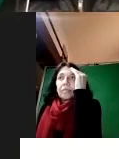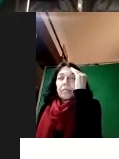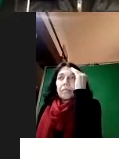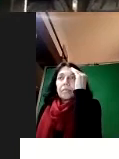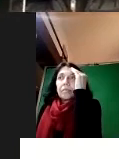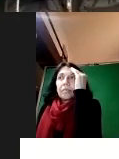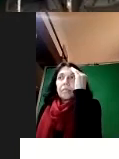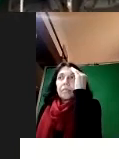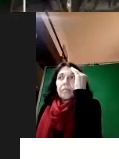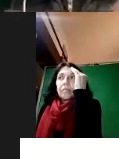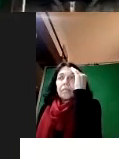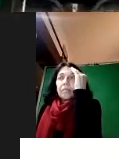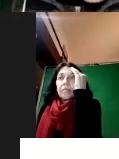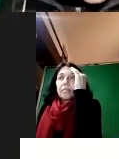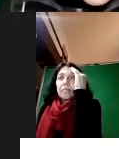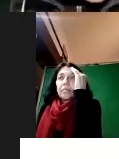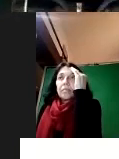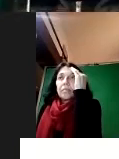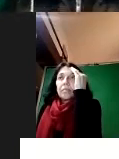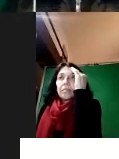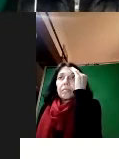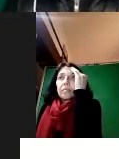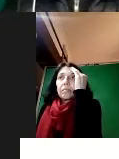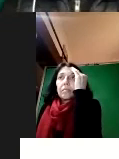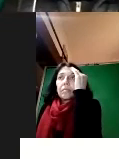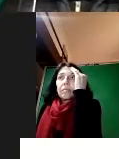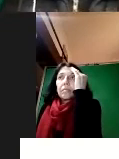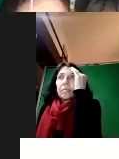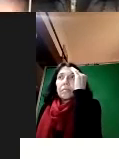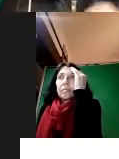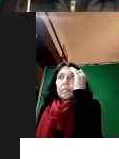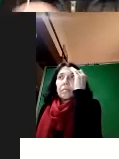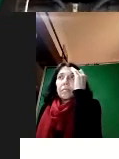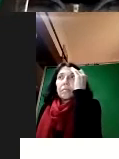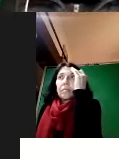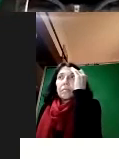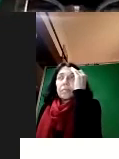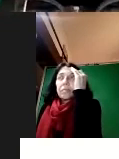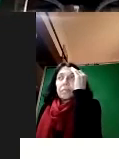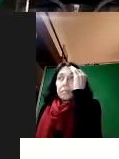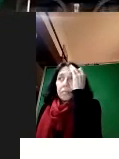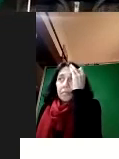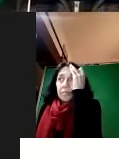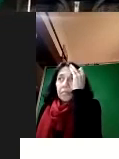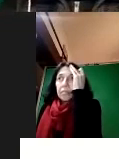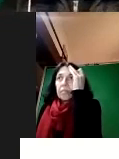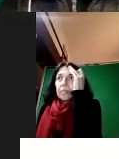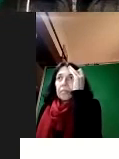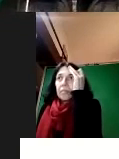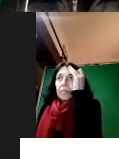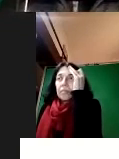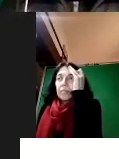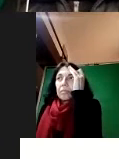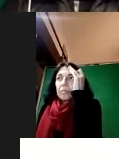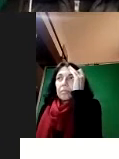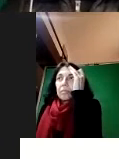sentimos a necessidade que o átrio não fosse branco e pensámos, vamos procurar também recriar, perceber até que